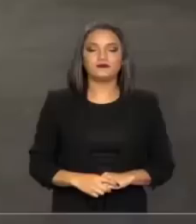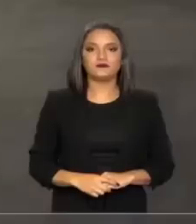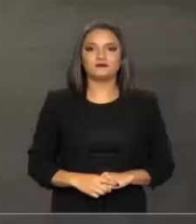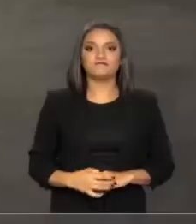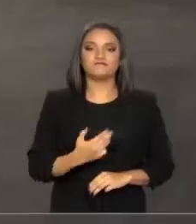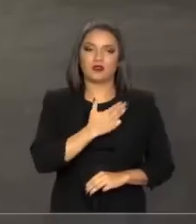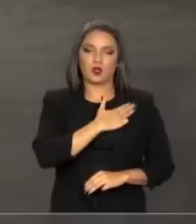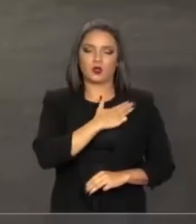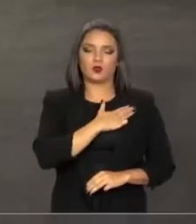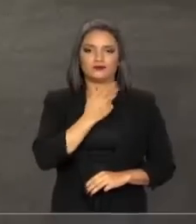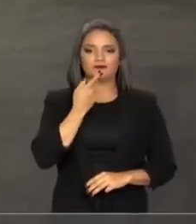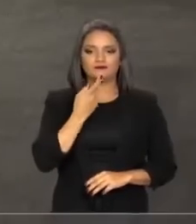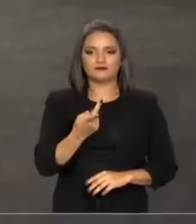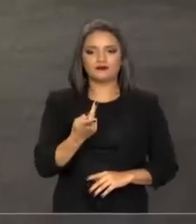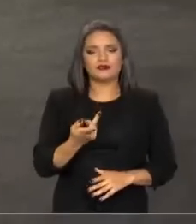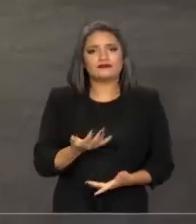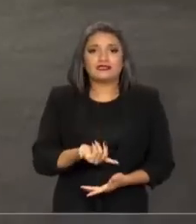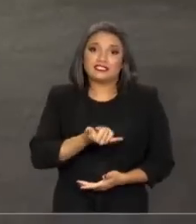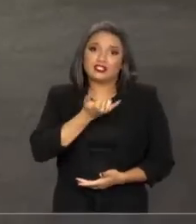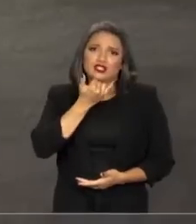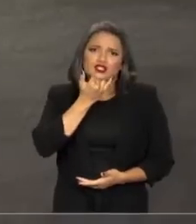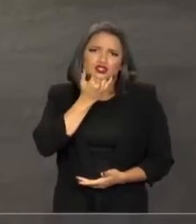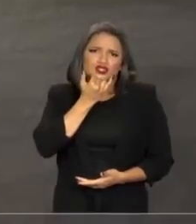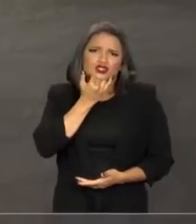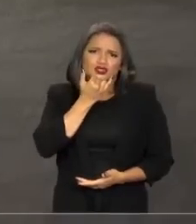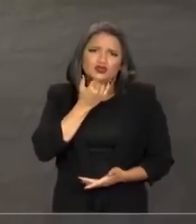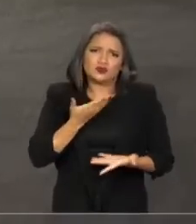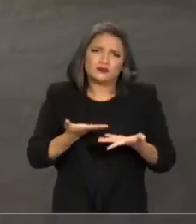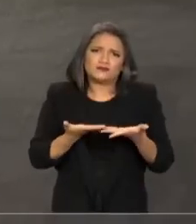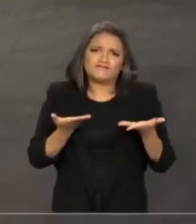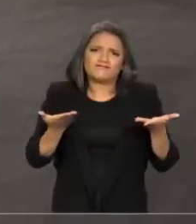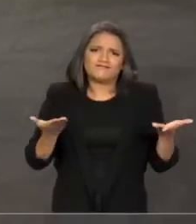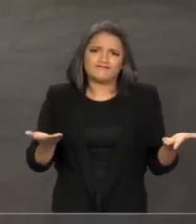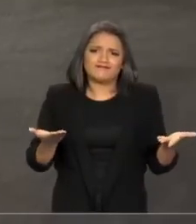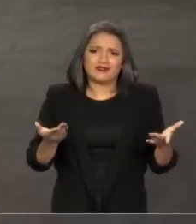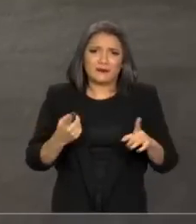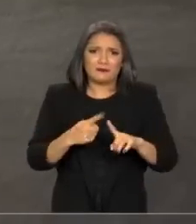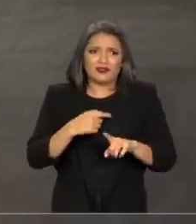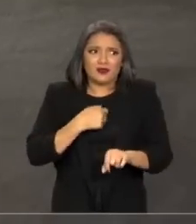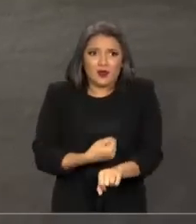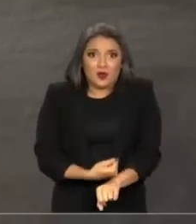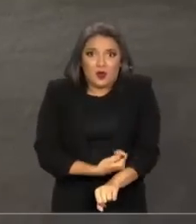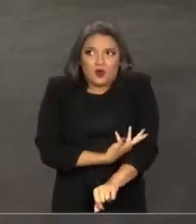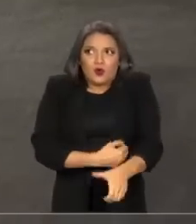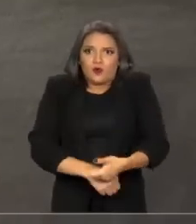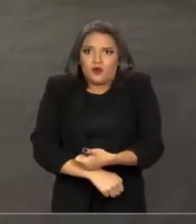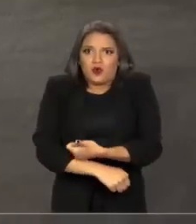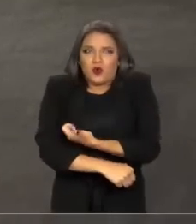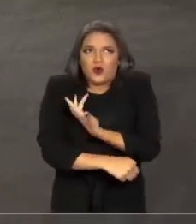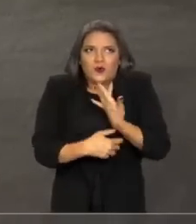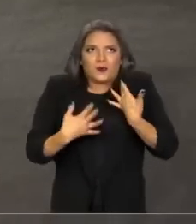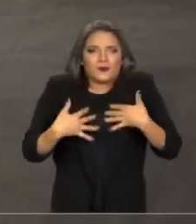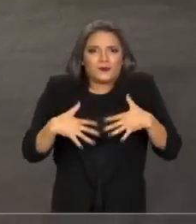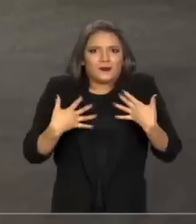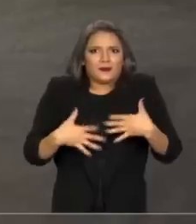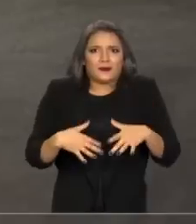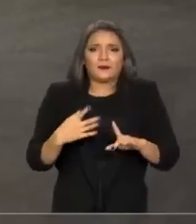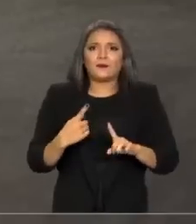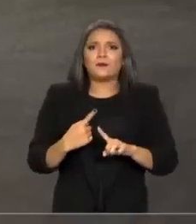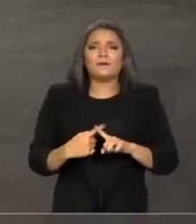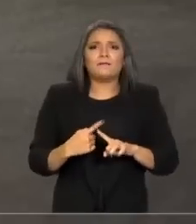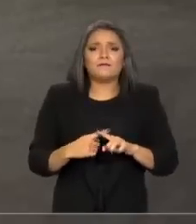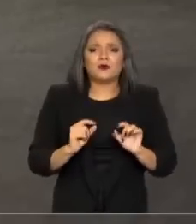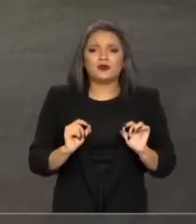eu quero pedir desculpa de vocês pela emoção porque